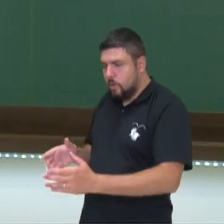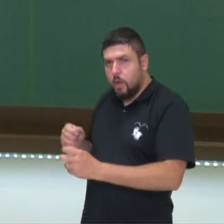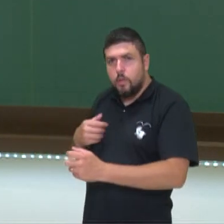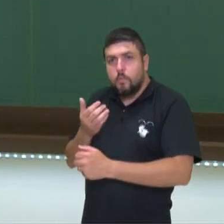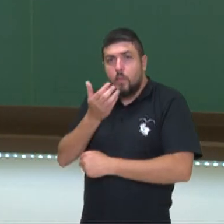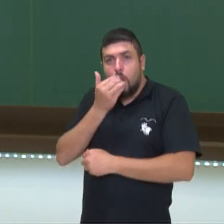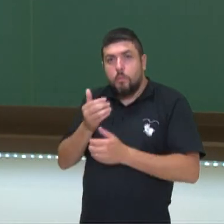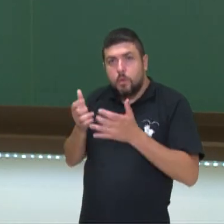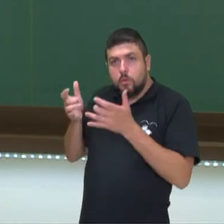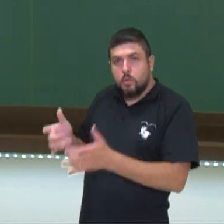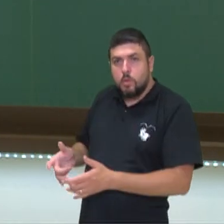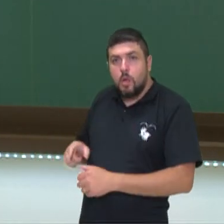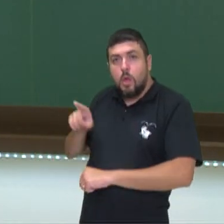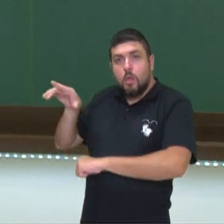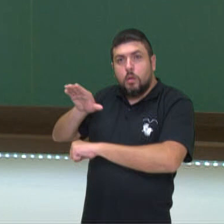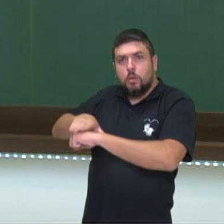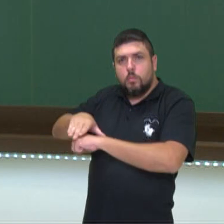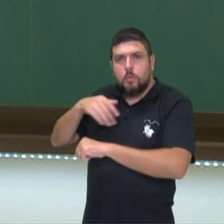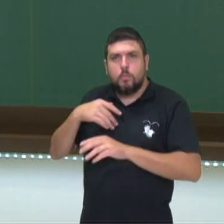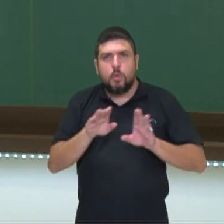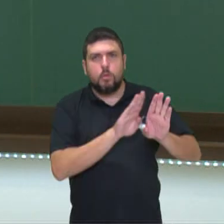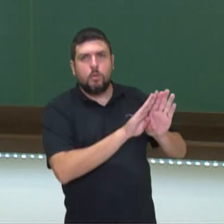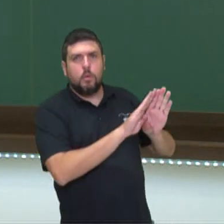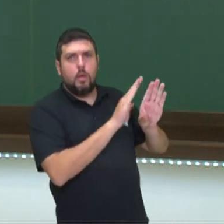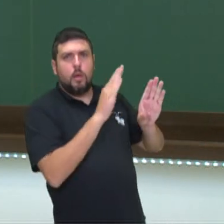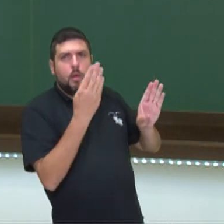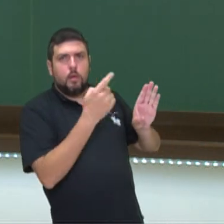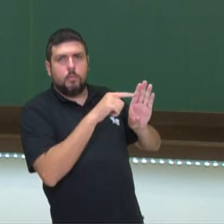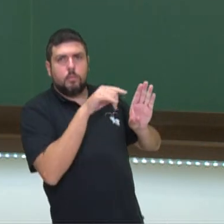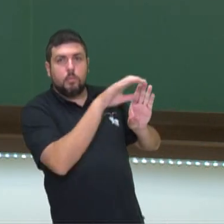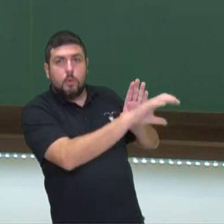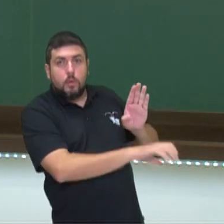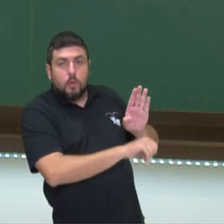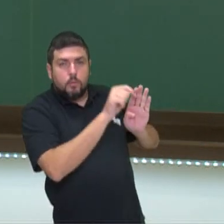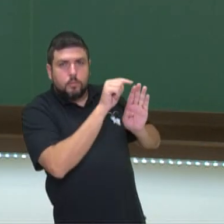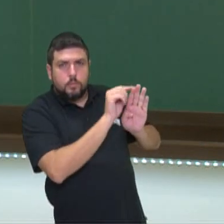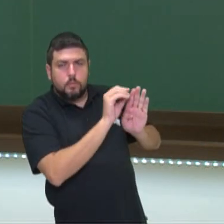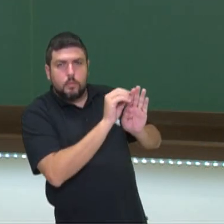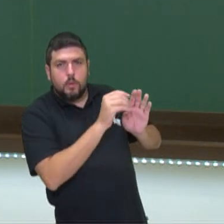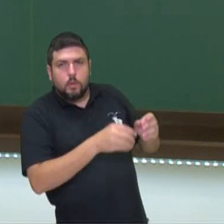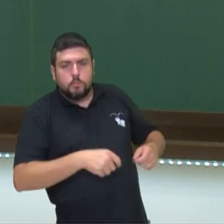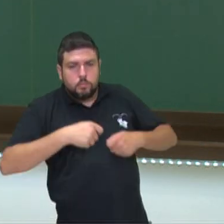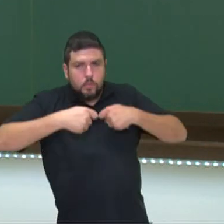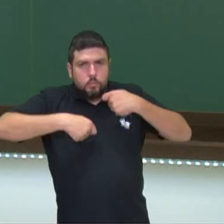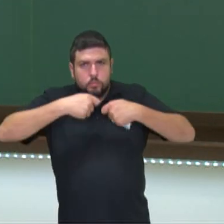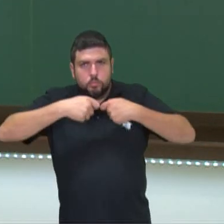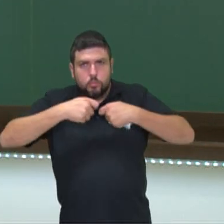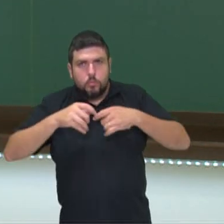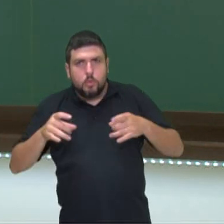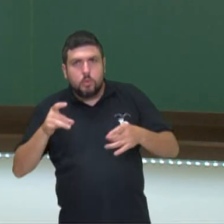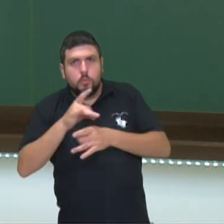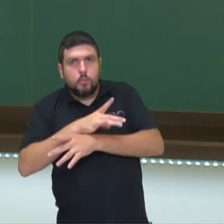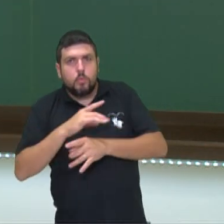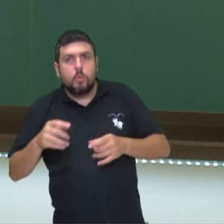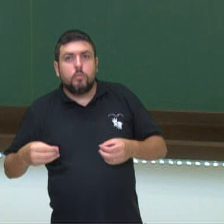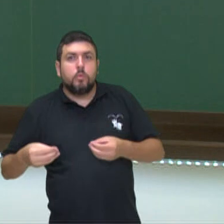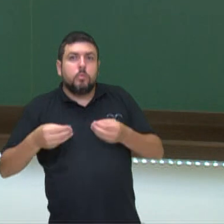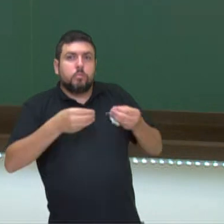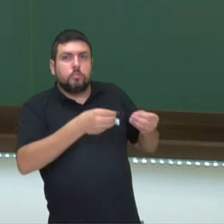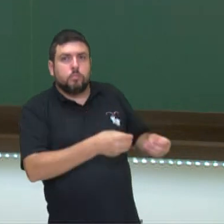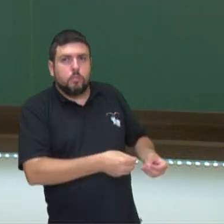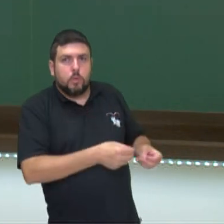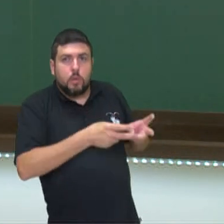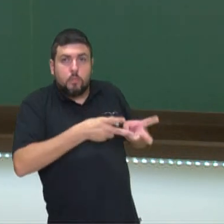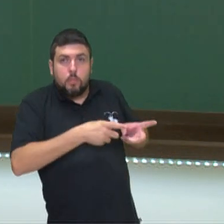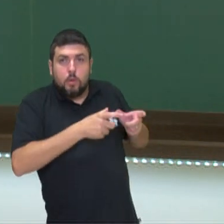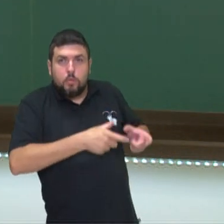A pessoa vai abrir a porta, pegar a comida, fazer a sua refeição e devolve ali mesmo os utensílios